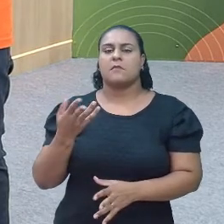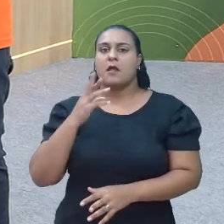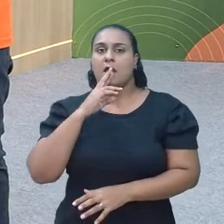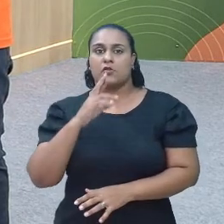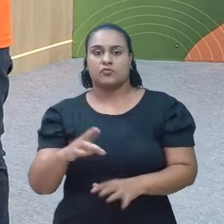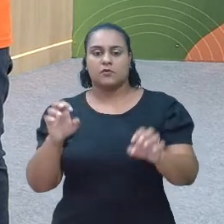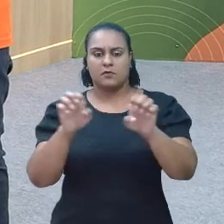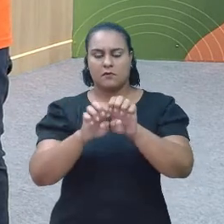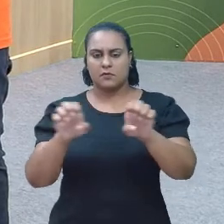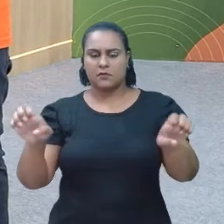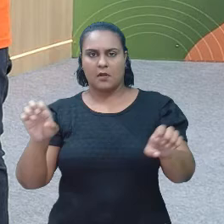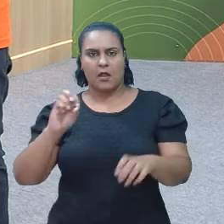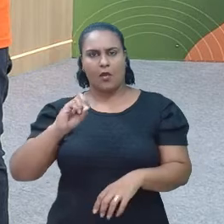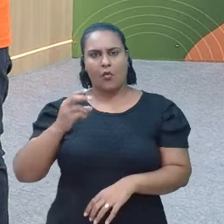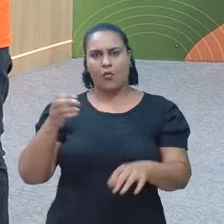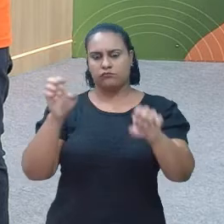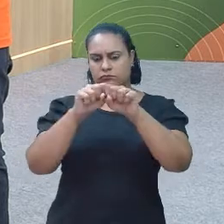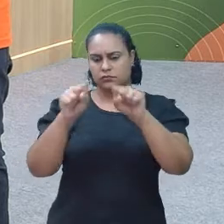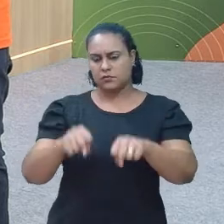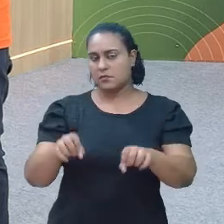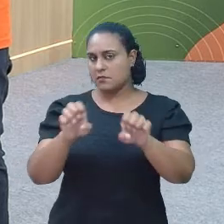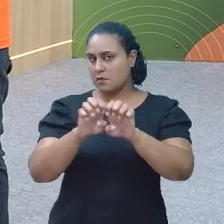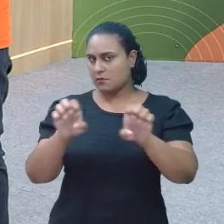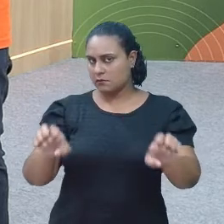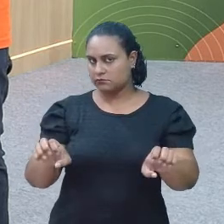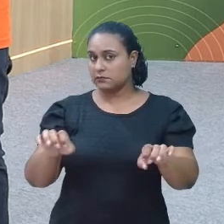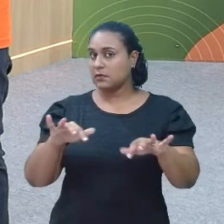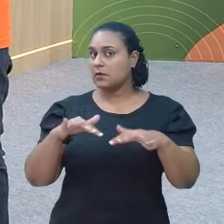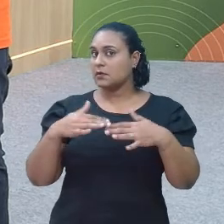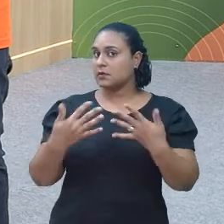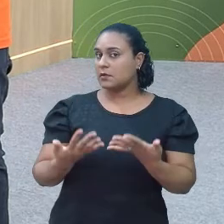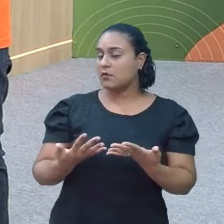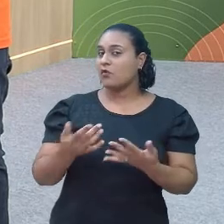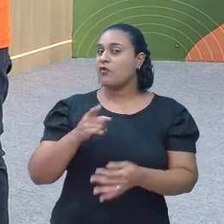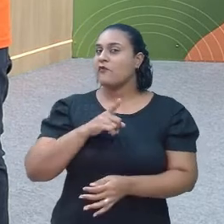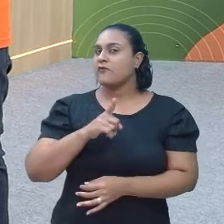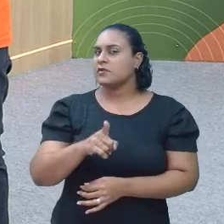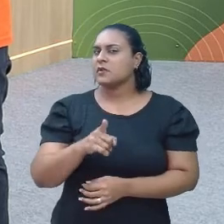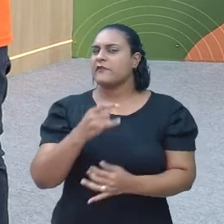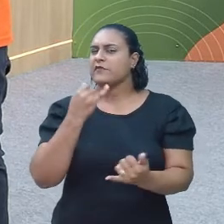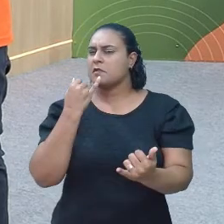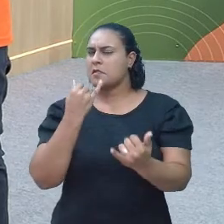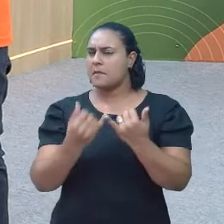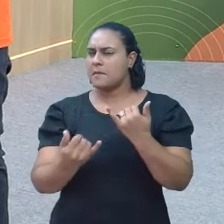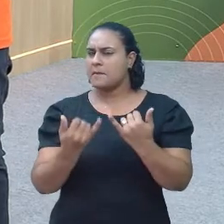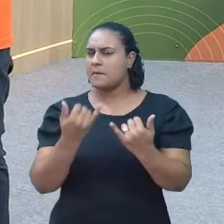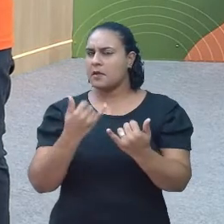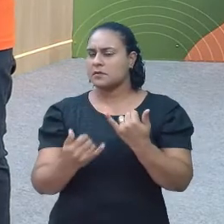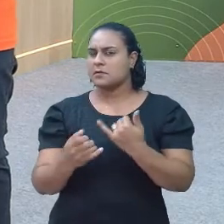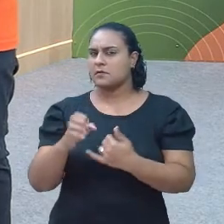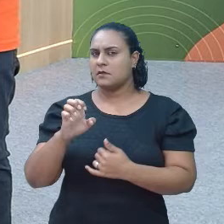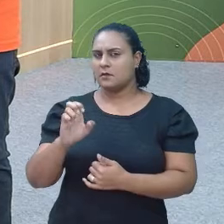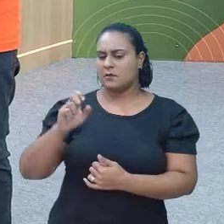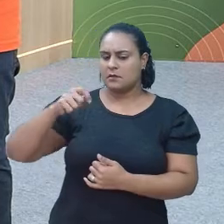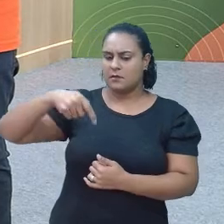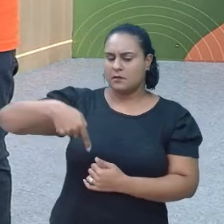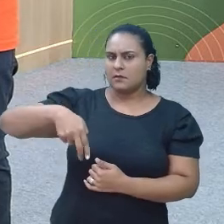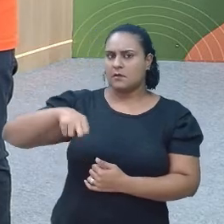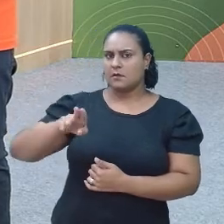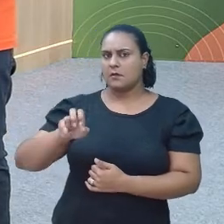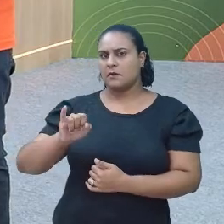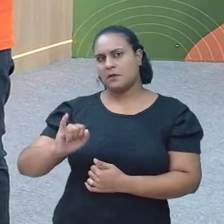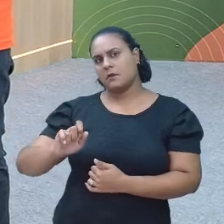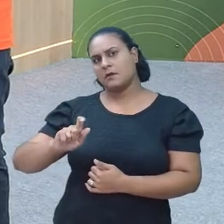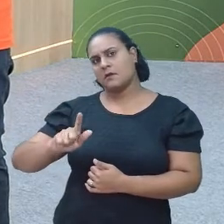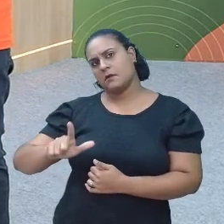de um sistema de equações, entenda que no final das contas você está fazendo algo parecido com o equilíbrio de uma balança, né?